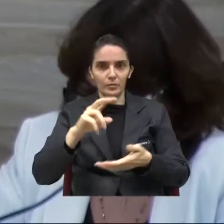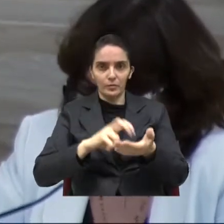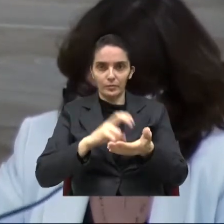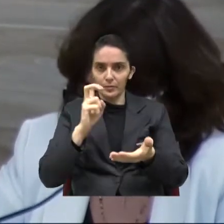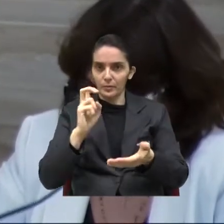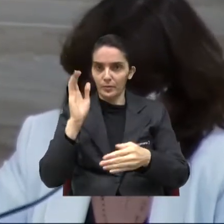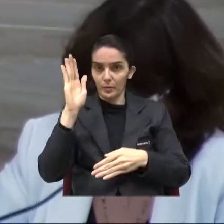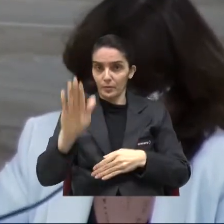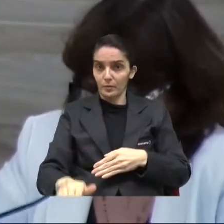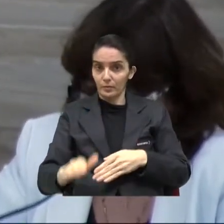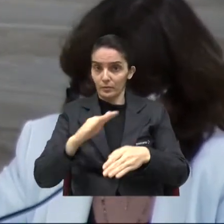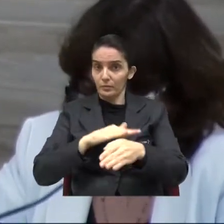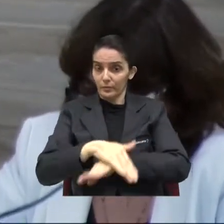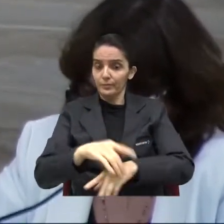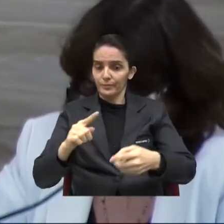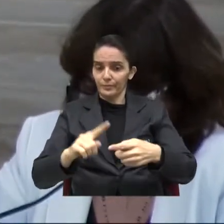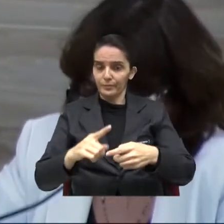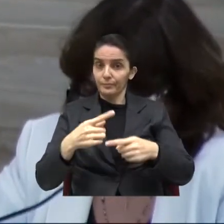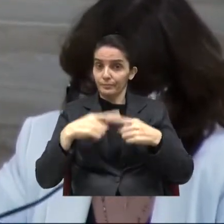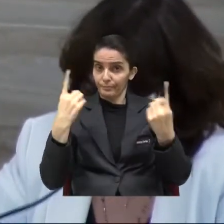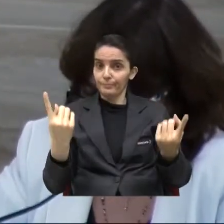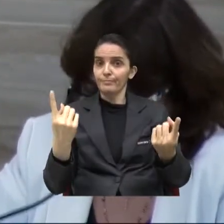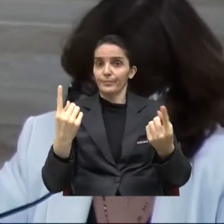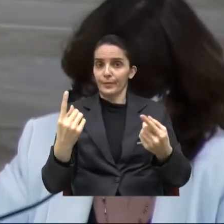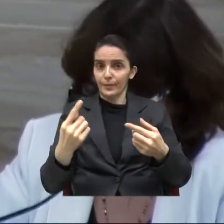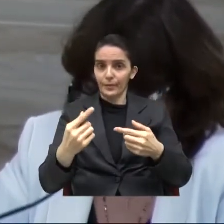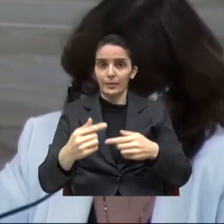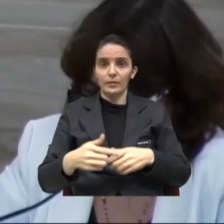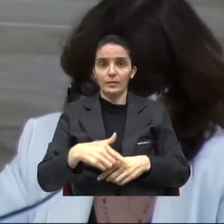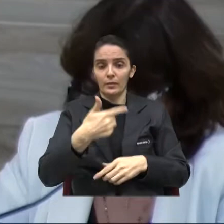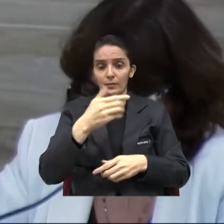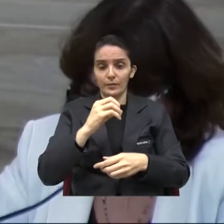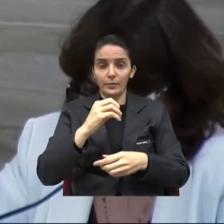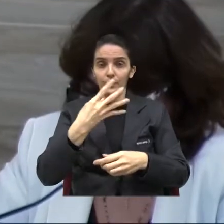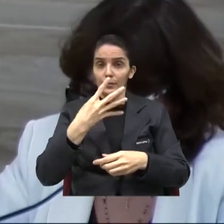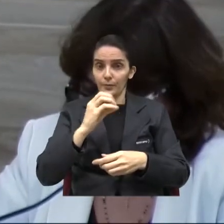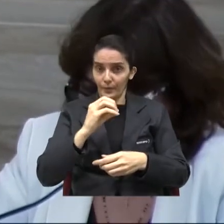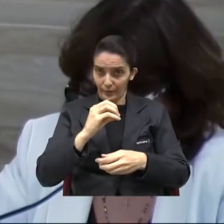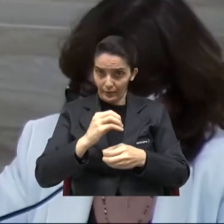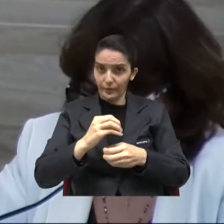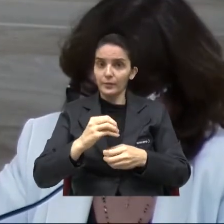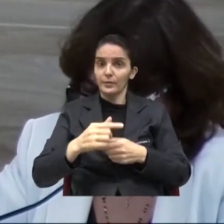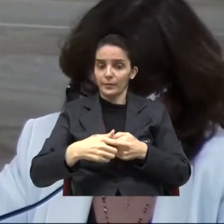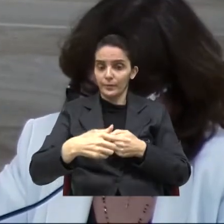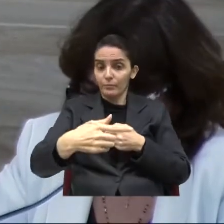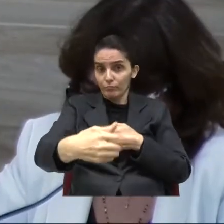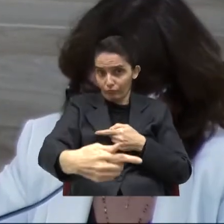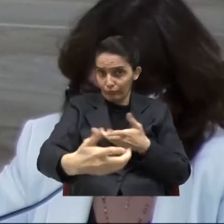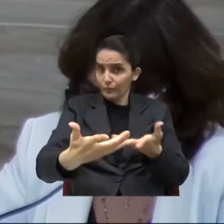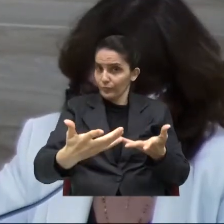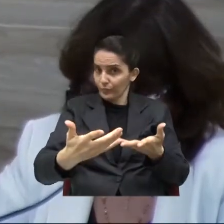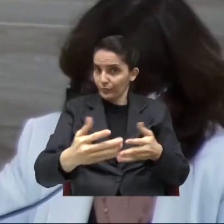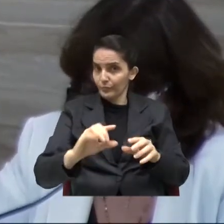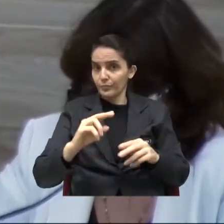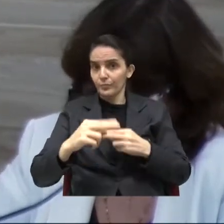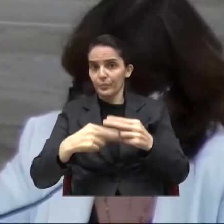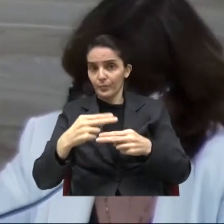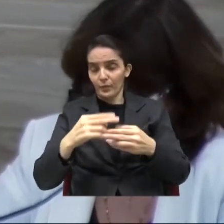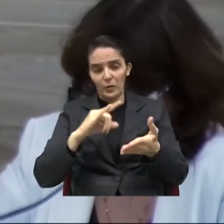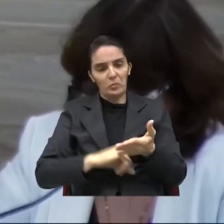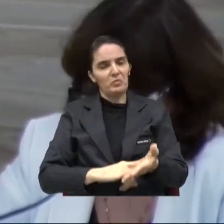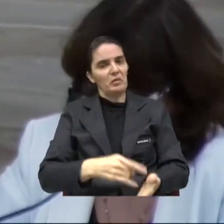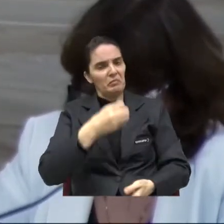noite, mas renovaram esse contrato para 2000 e sei lá quando, 2040. Então significa que o contrato é no mínimo muito